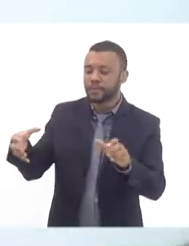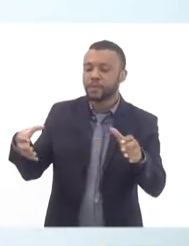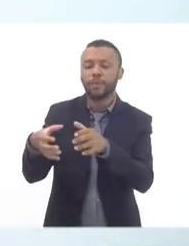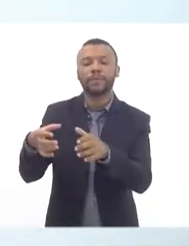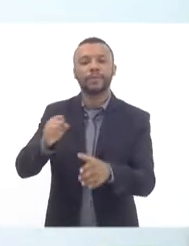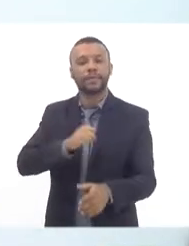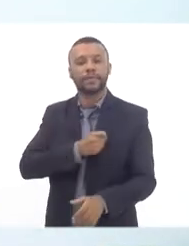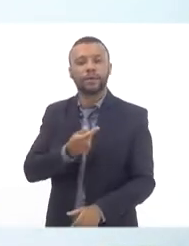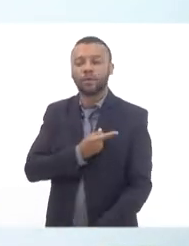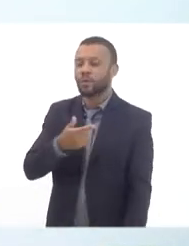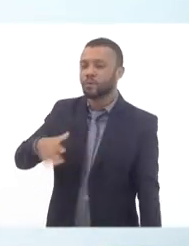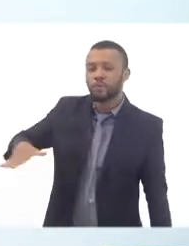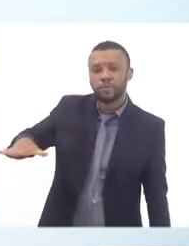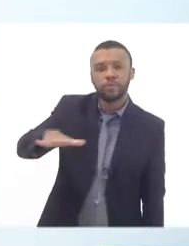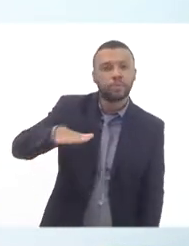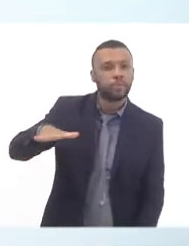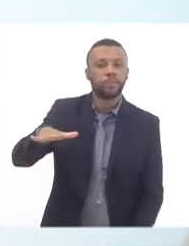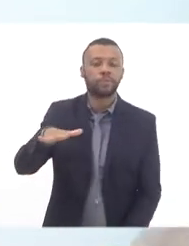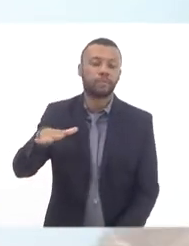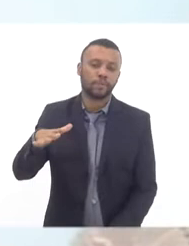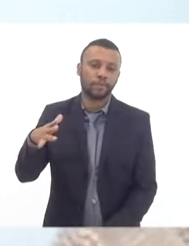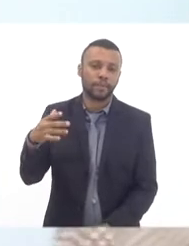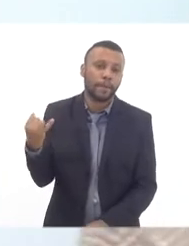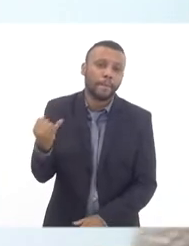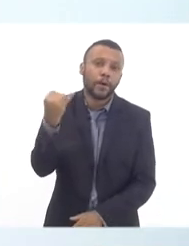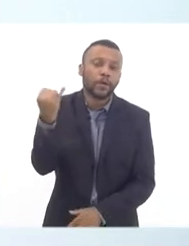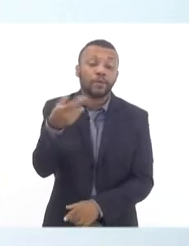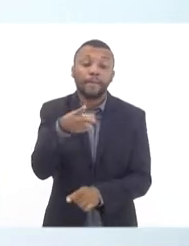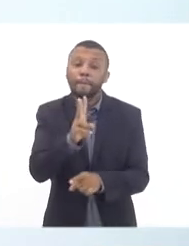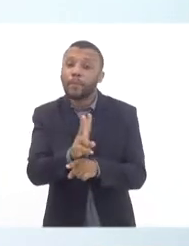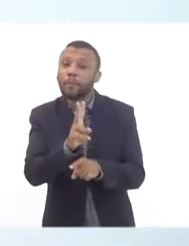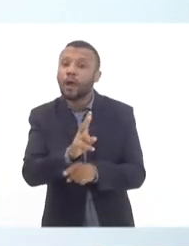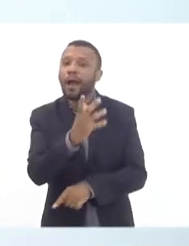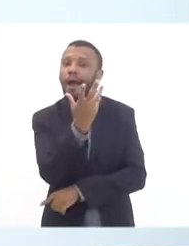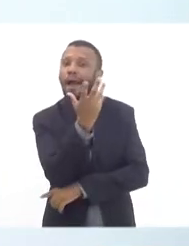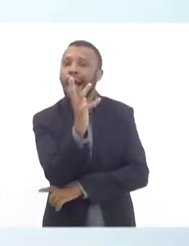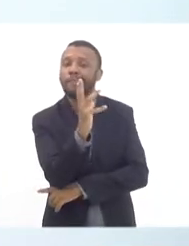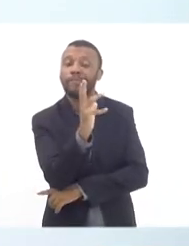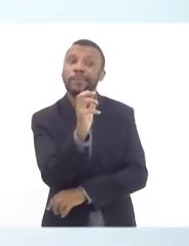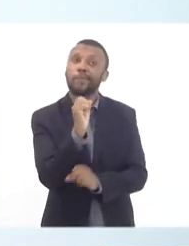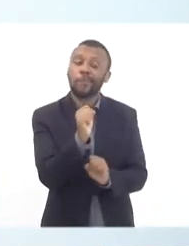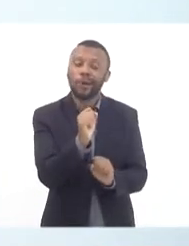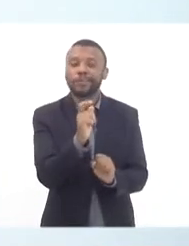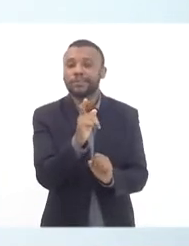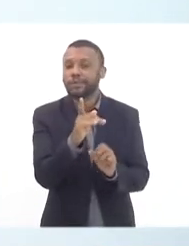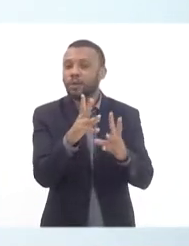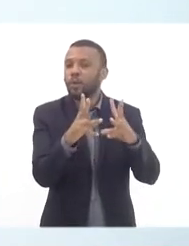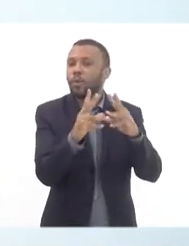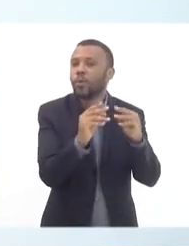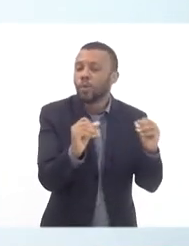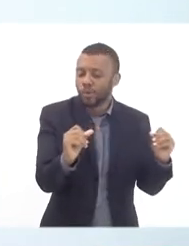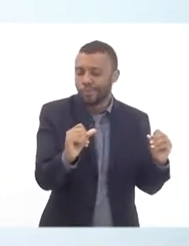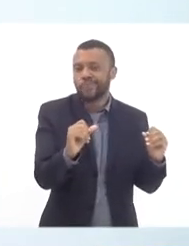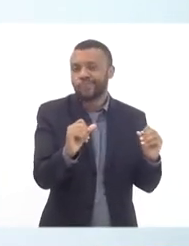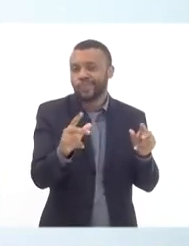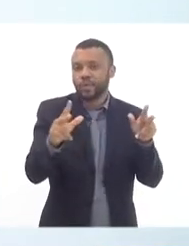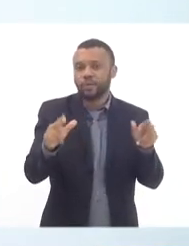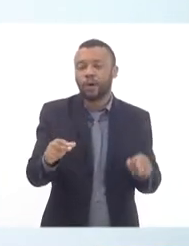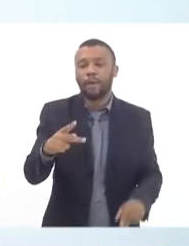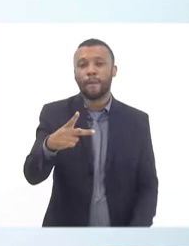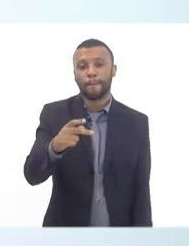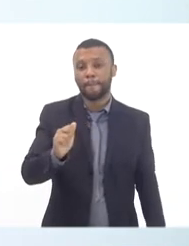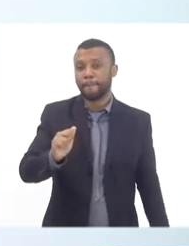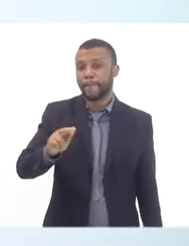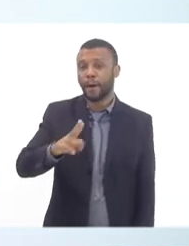possuir espécies árvores ameaçadas de extinção, como o pau-brasil e o sobreiro. É relevante